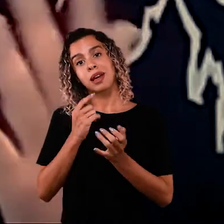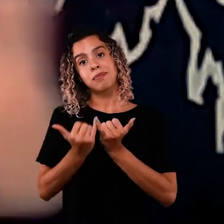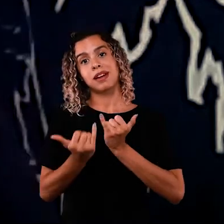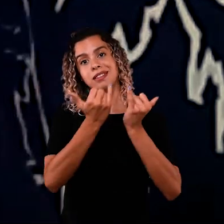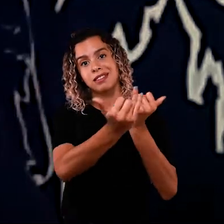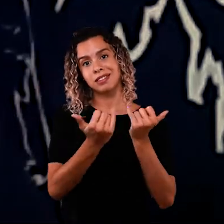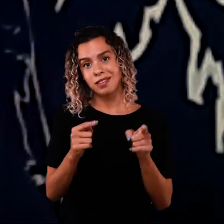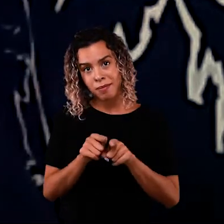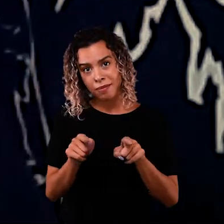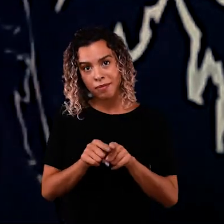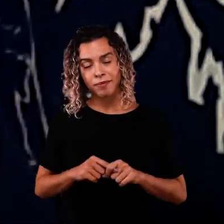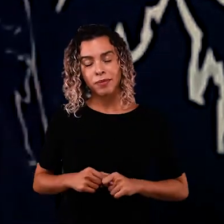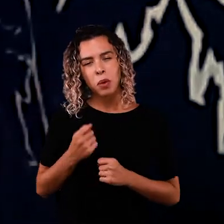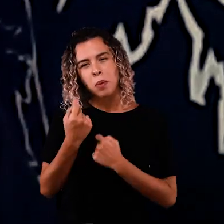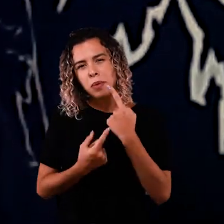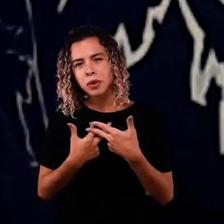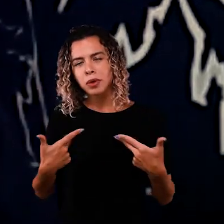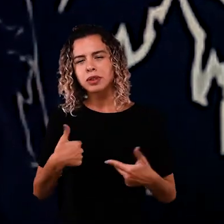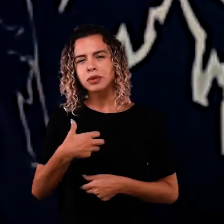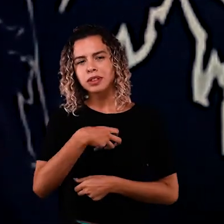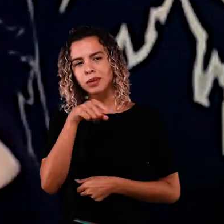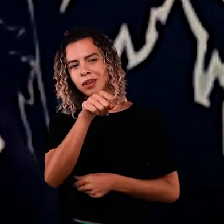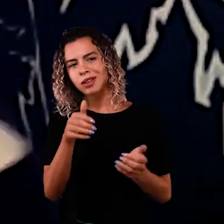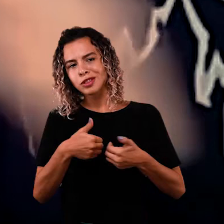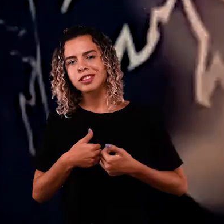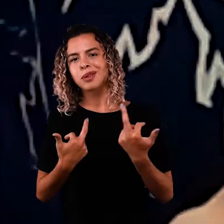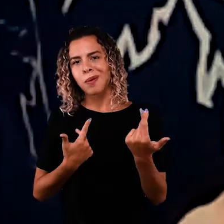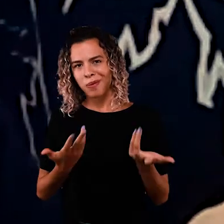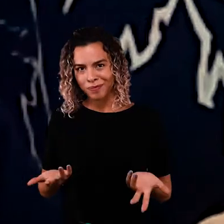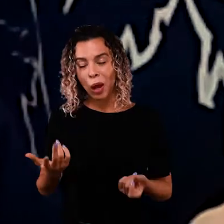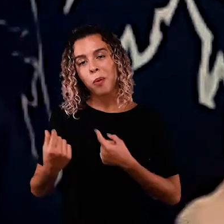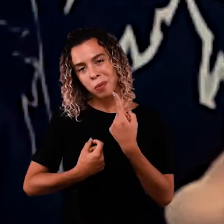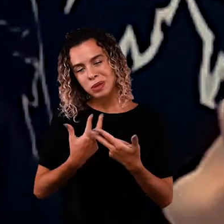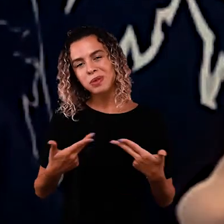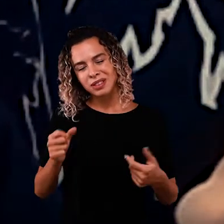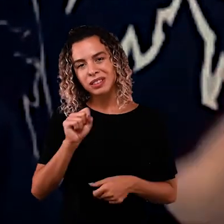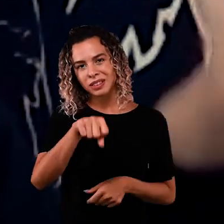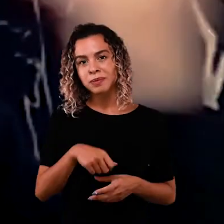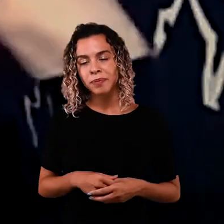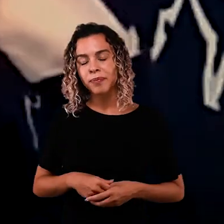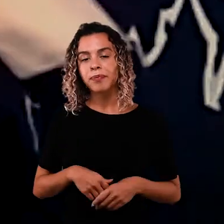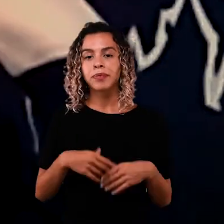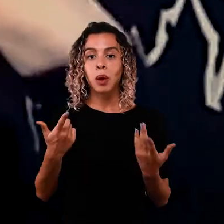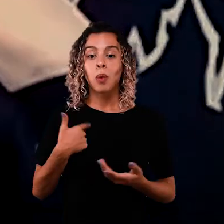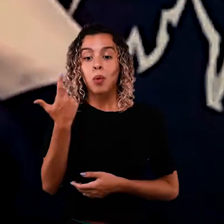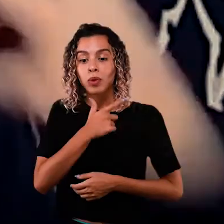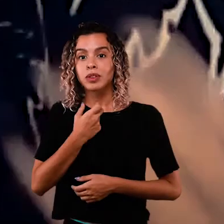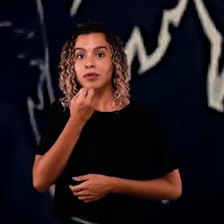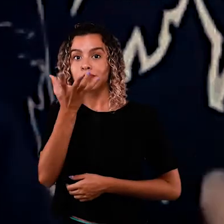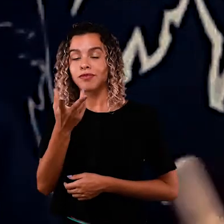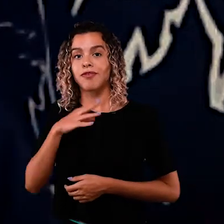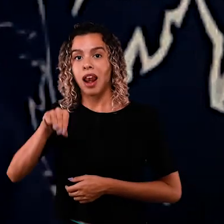várias semelhanças. Então, algumas coisas que eu sinto, esse autista também sente, e como eu